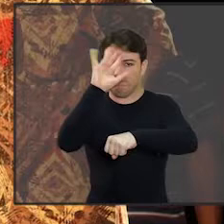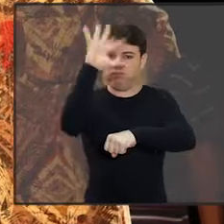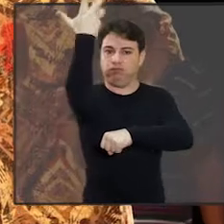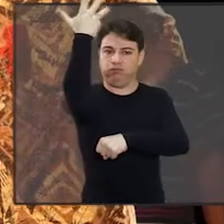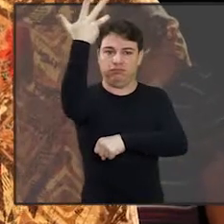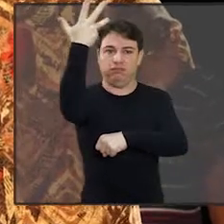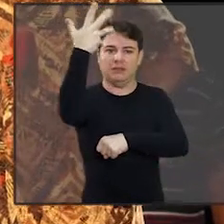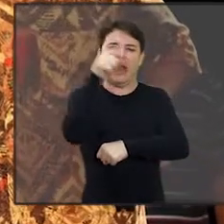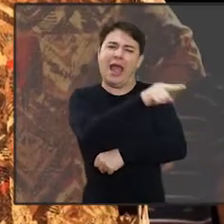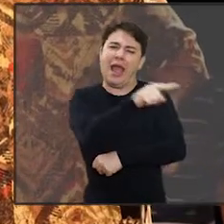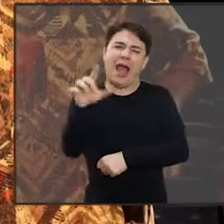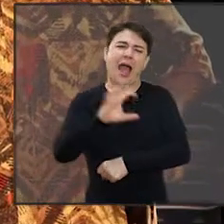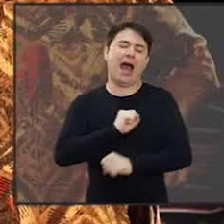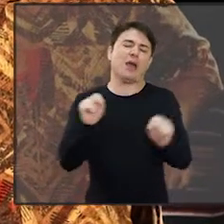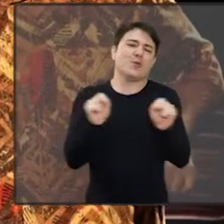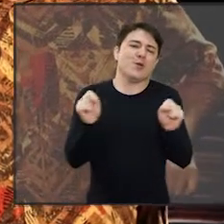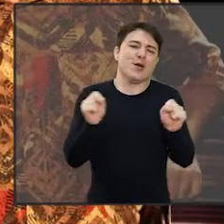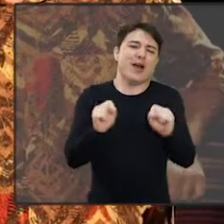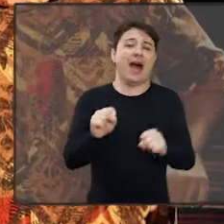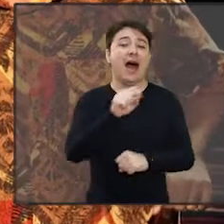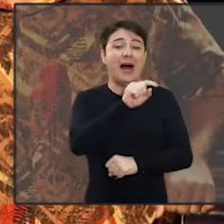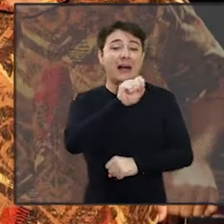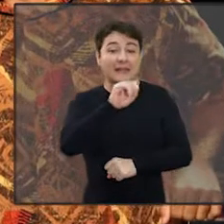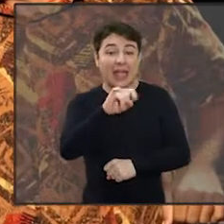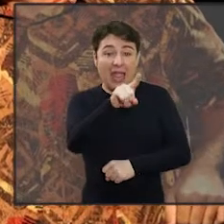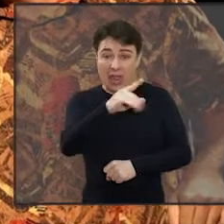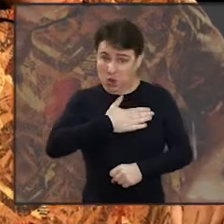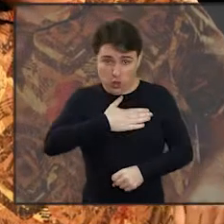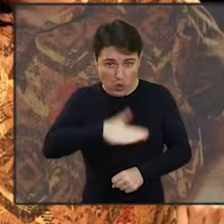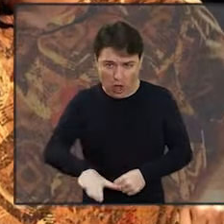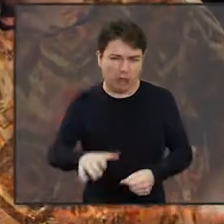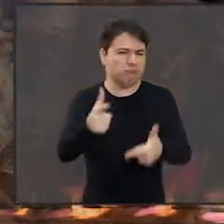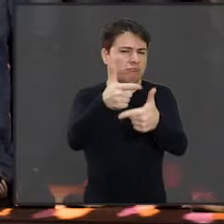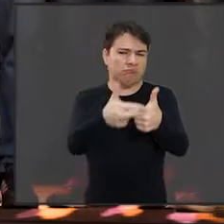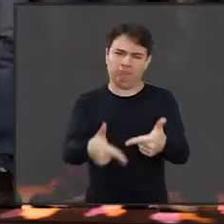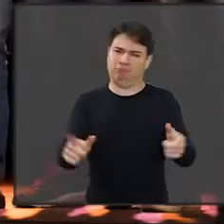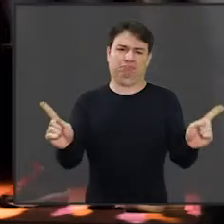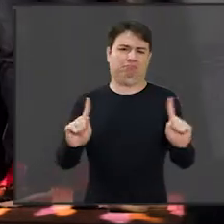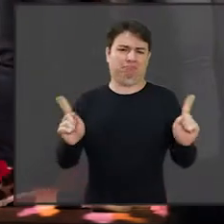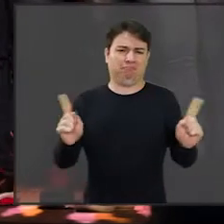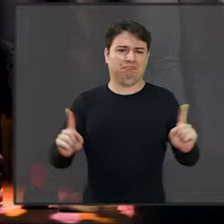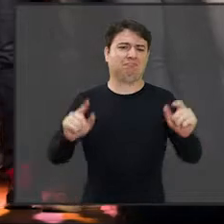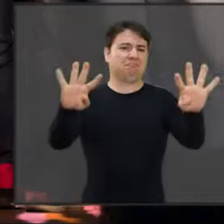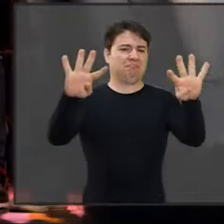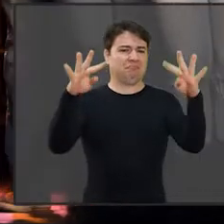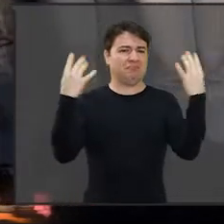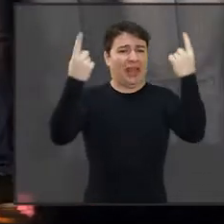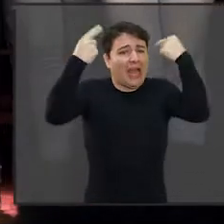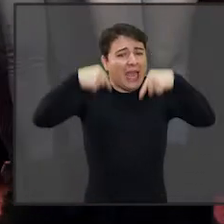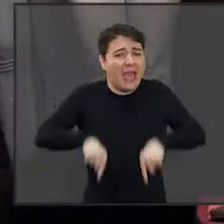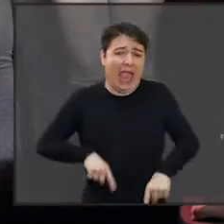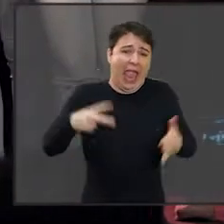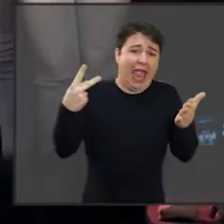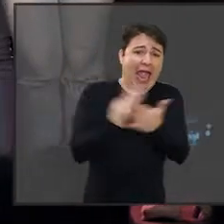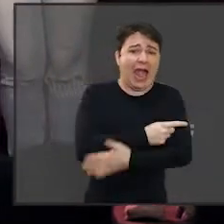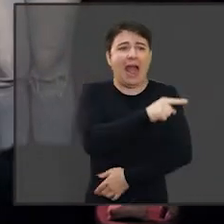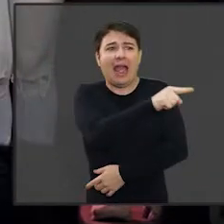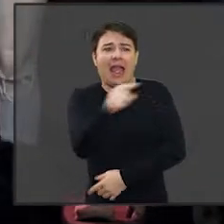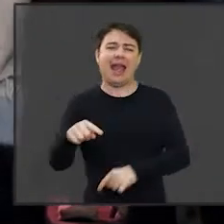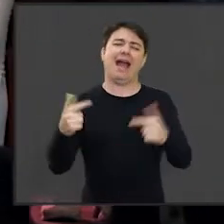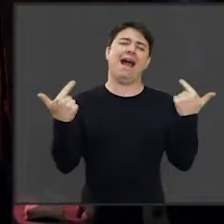do ano do espetáculo Feito na Hora e vocês vão adorar. Vão lá. Mesmo se vocês não gostarem, vocês vão ver a gente